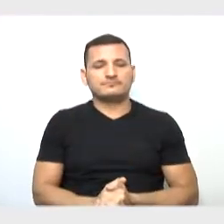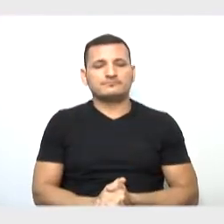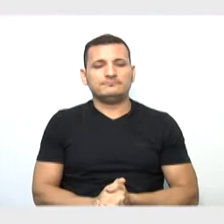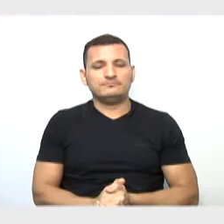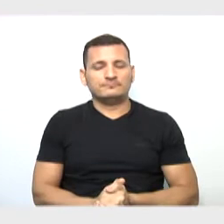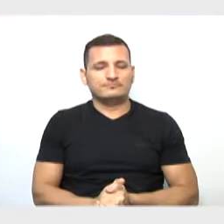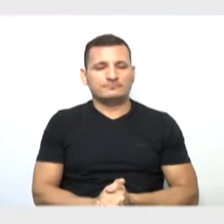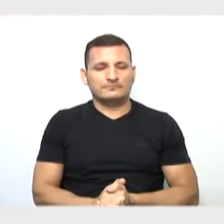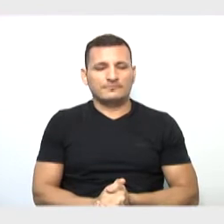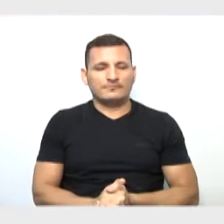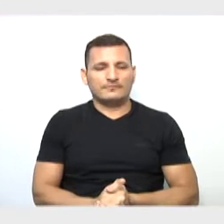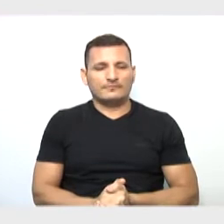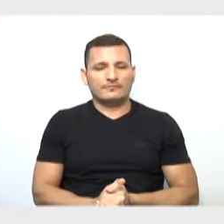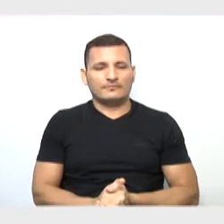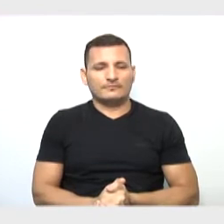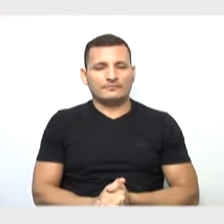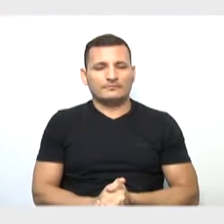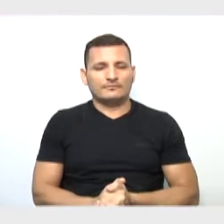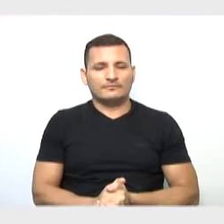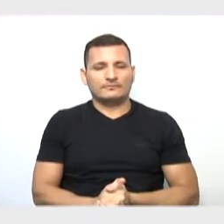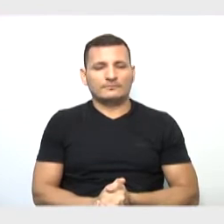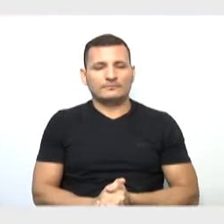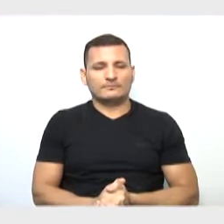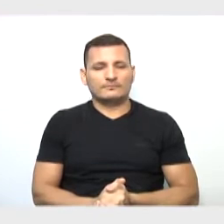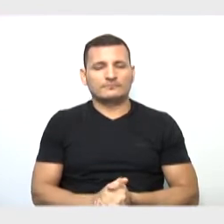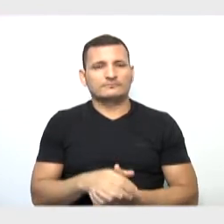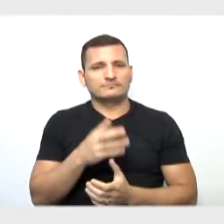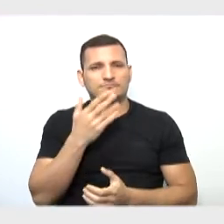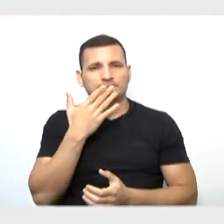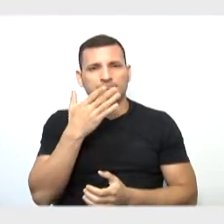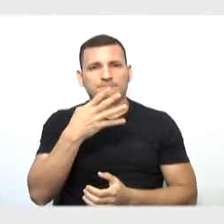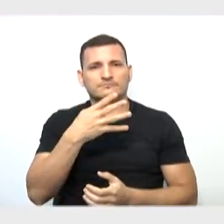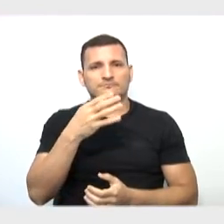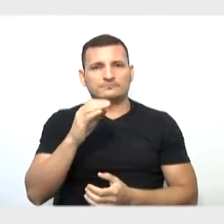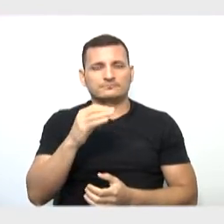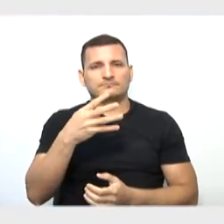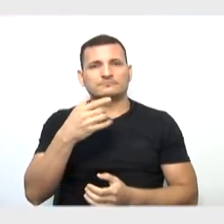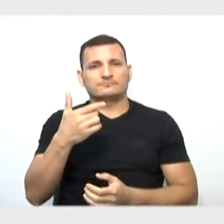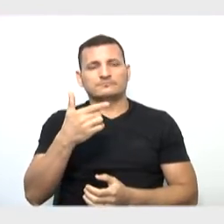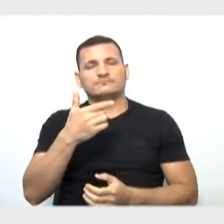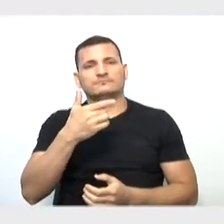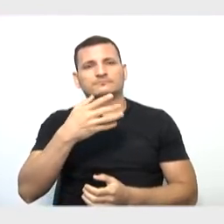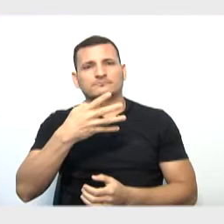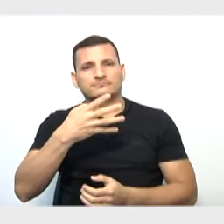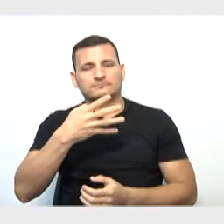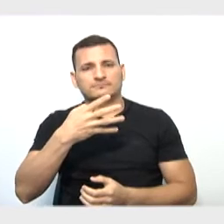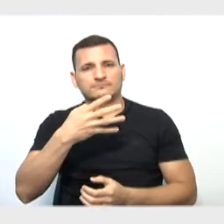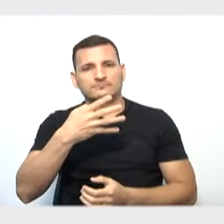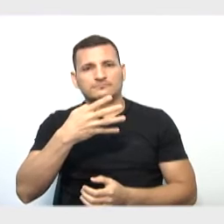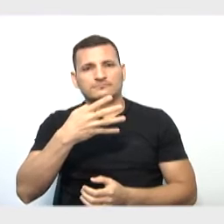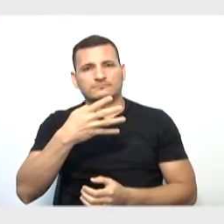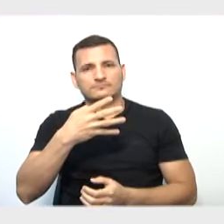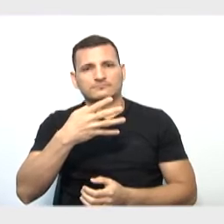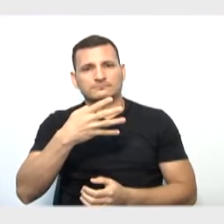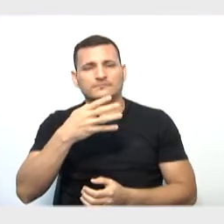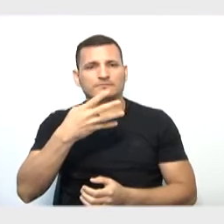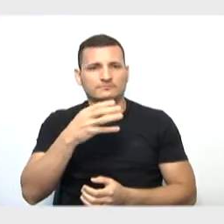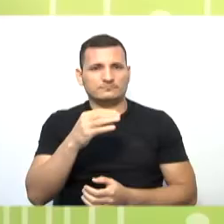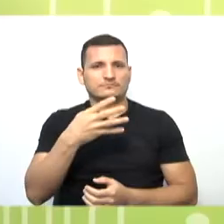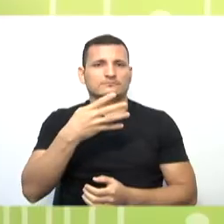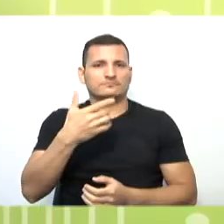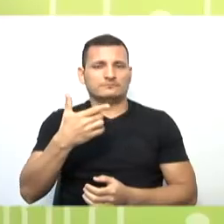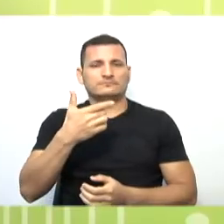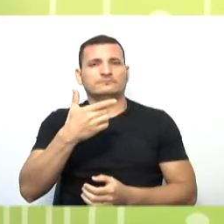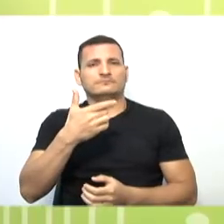40, 41, 42. Professora, nossa, você sabe tudo de cor. Não, tá? Tá copiado. Eu